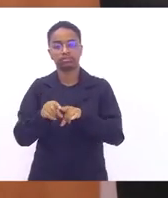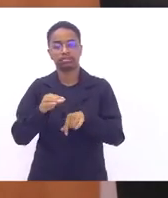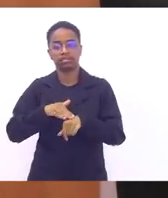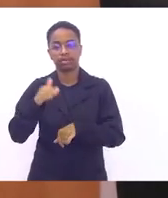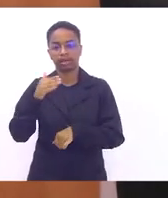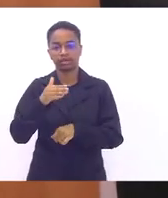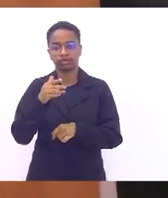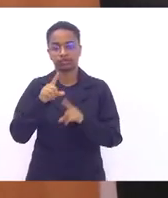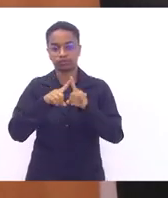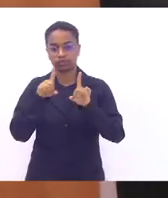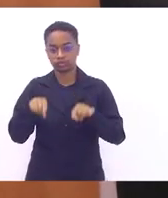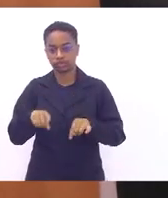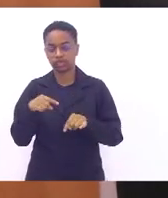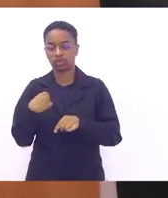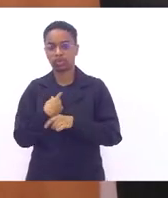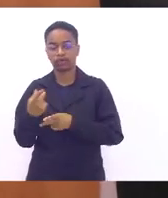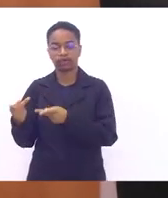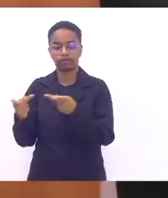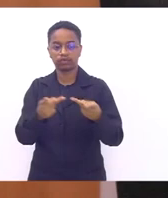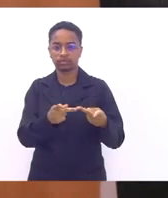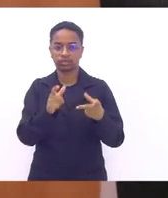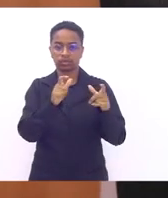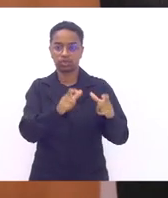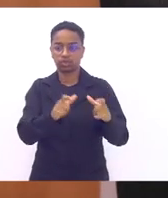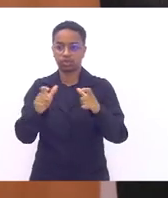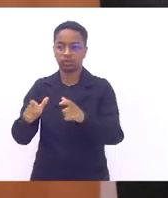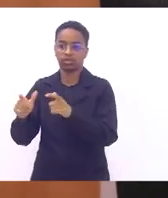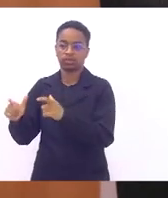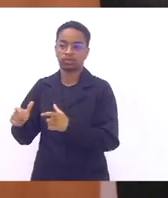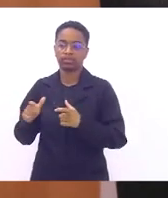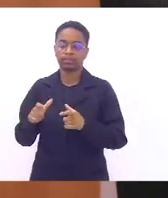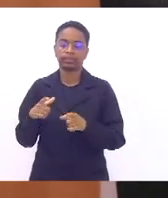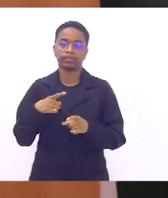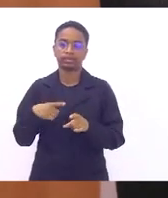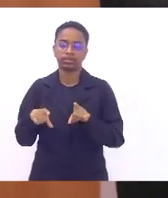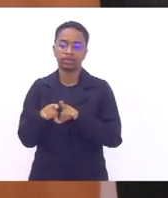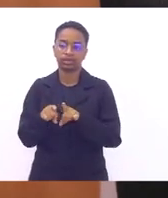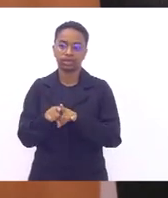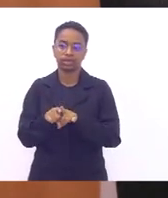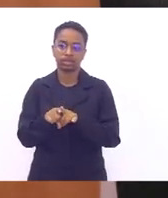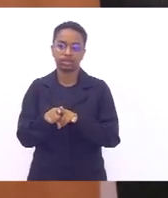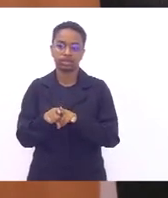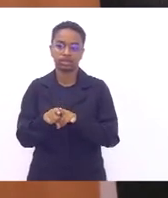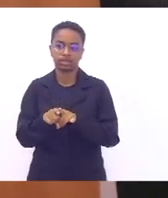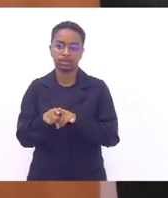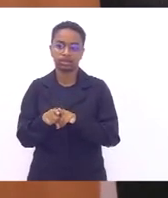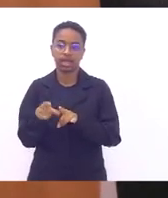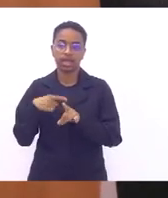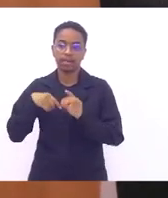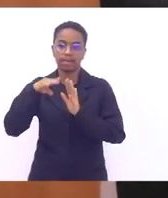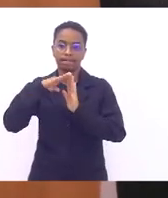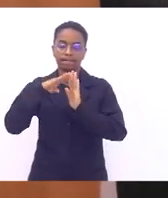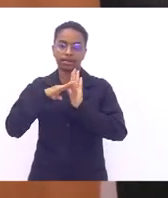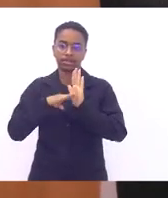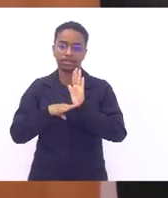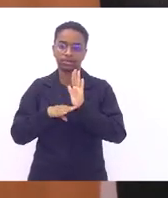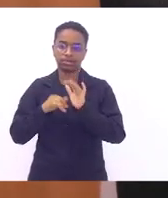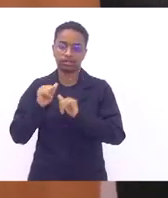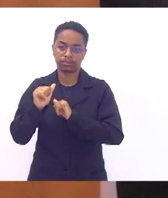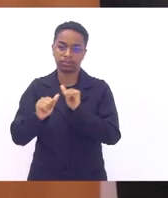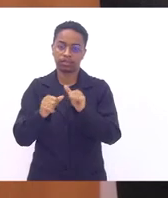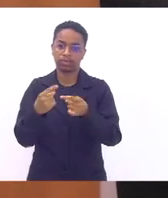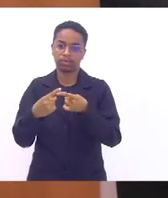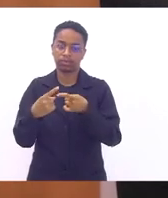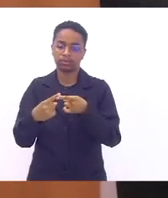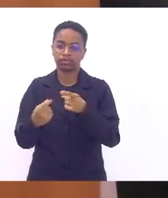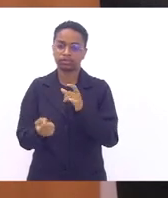está fazendo essas visitas em loco, sempre priorizando, vai pela... Aí a nossa ordem de prioridade meio que anda, porque aparece